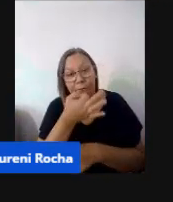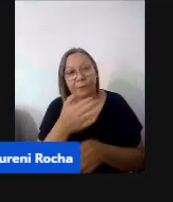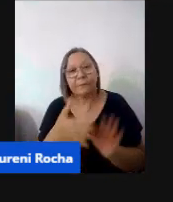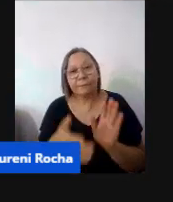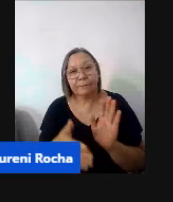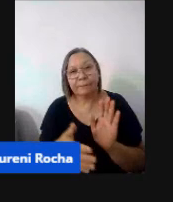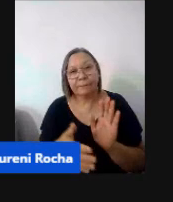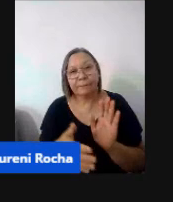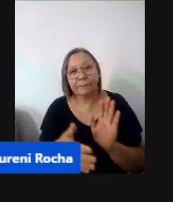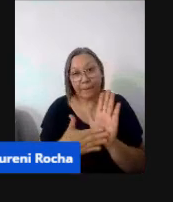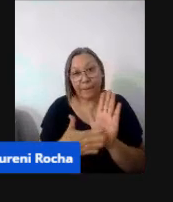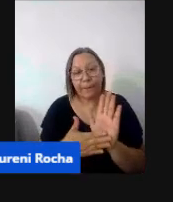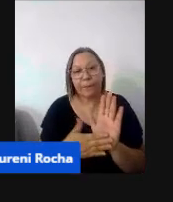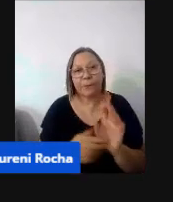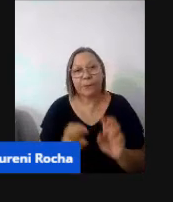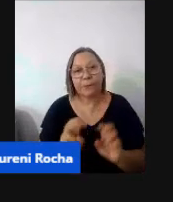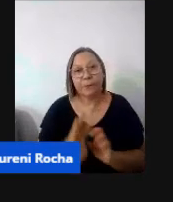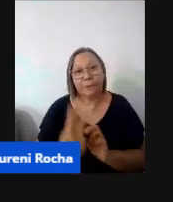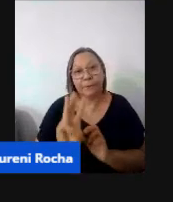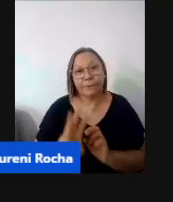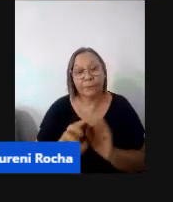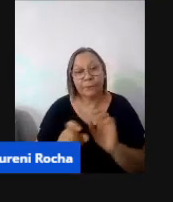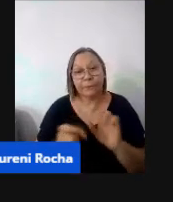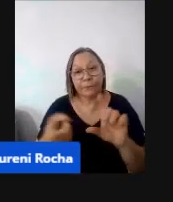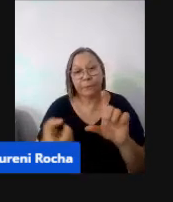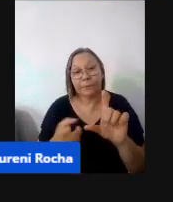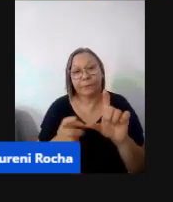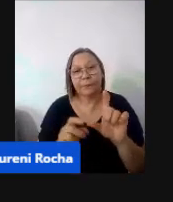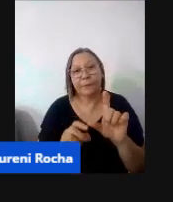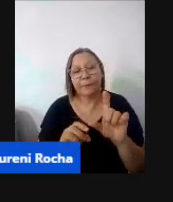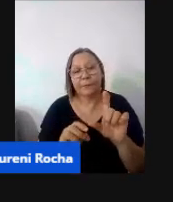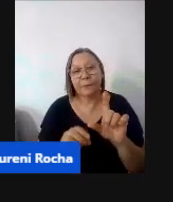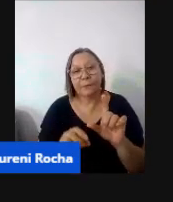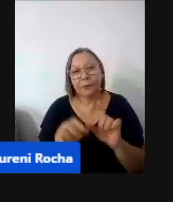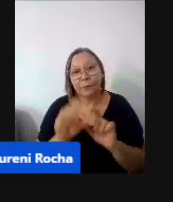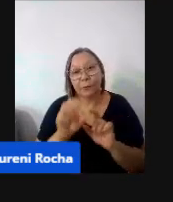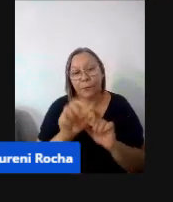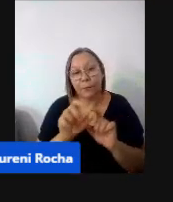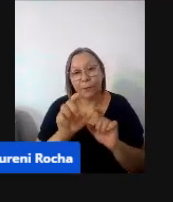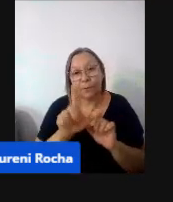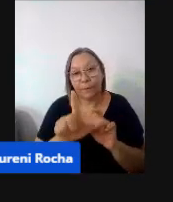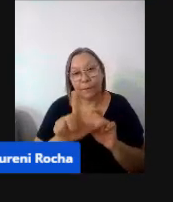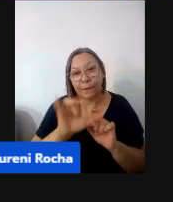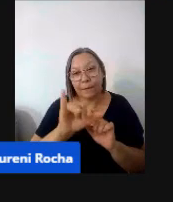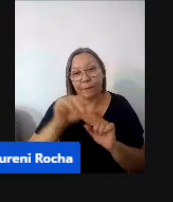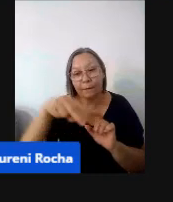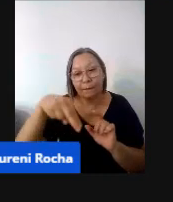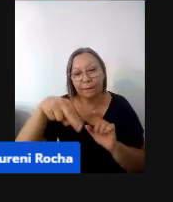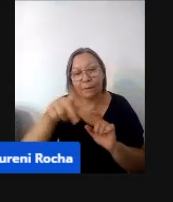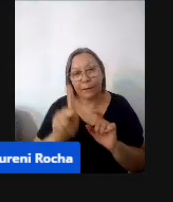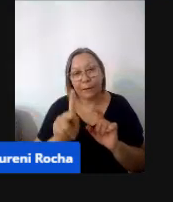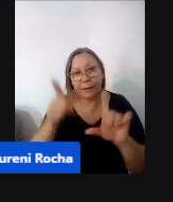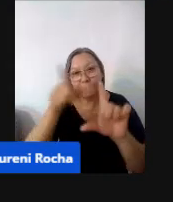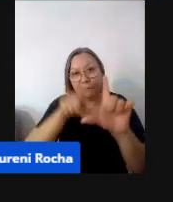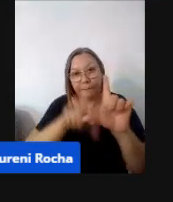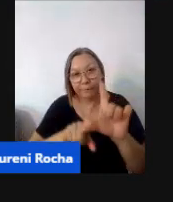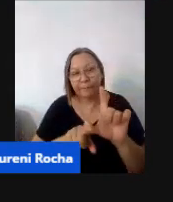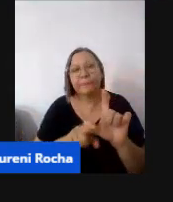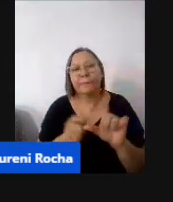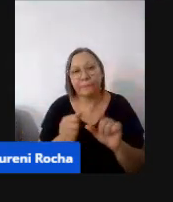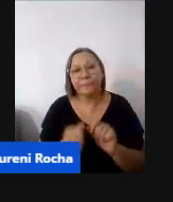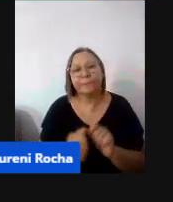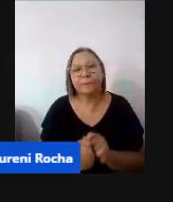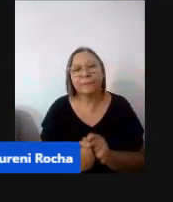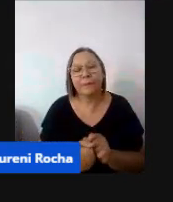diversos lugares do mundo falam a frequência que eles consomem comida rápida e que eles comem fora. Então, aqui,